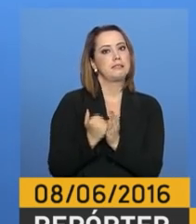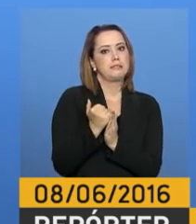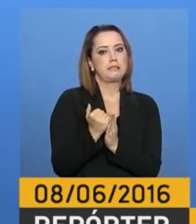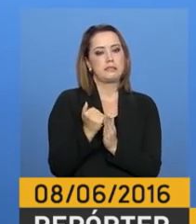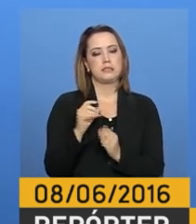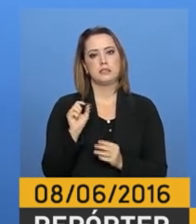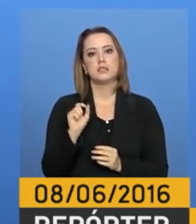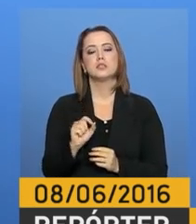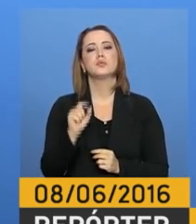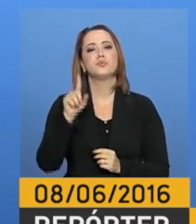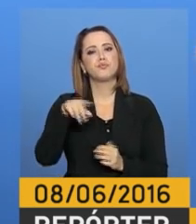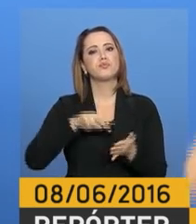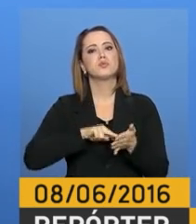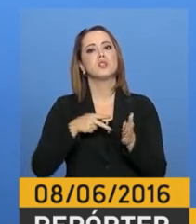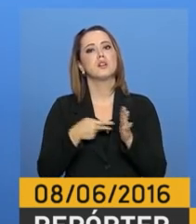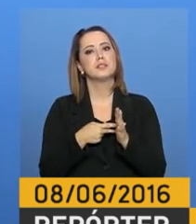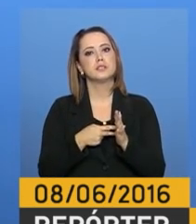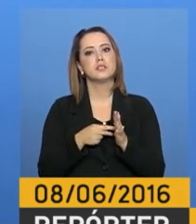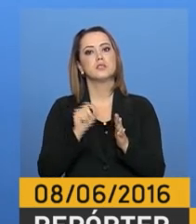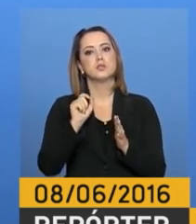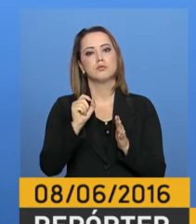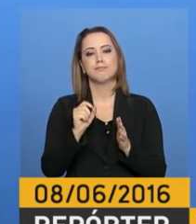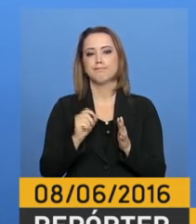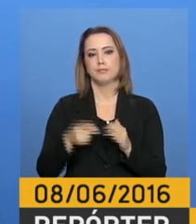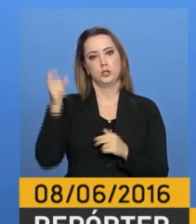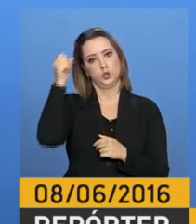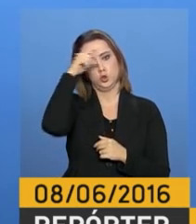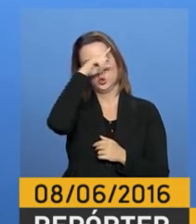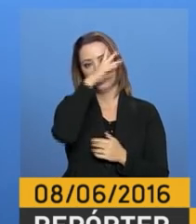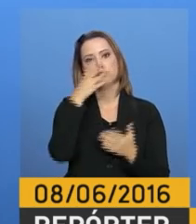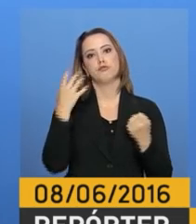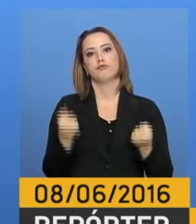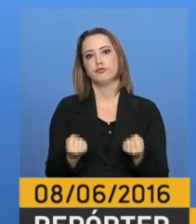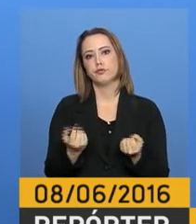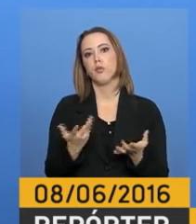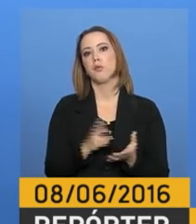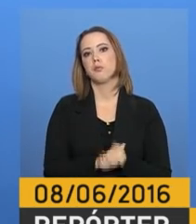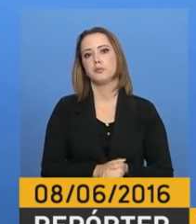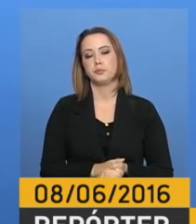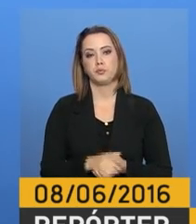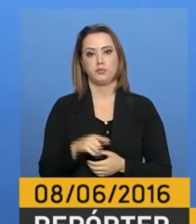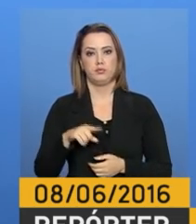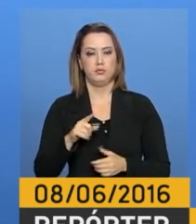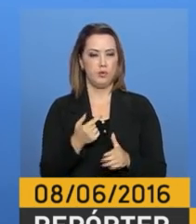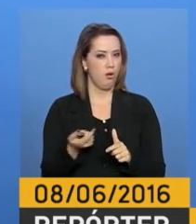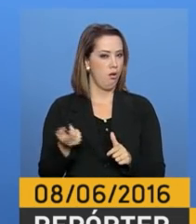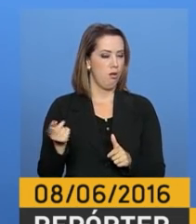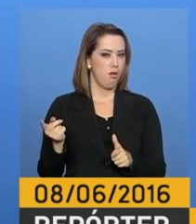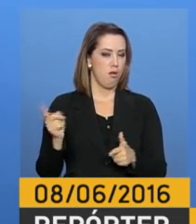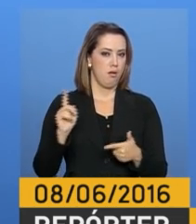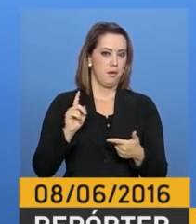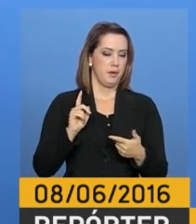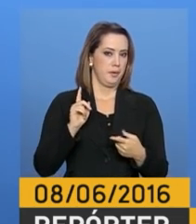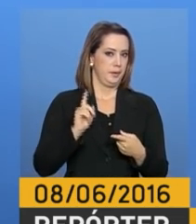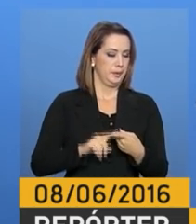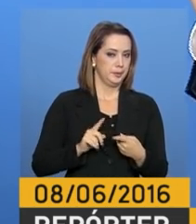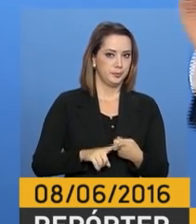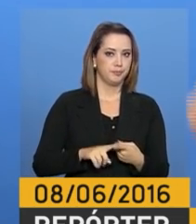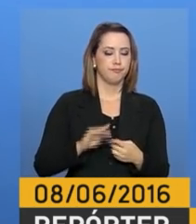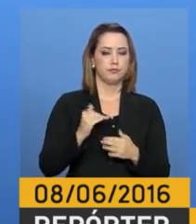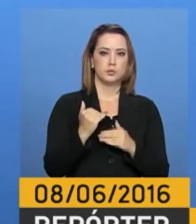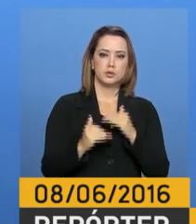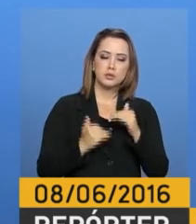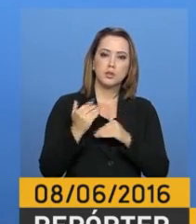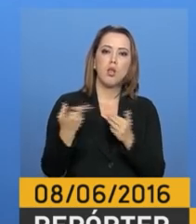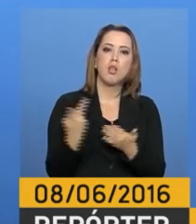trajetória de um crescimento insustentável no primeiro momento ISO foi financiado por um